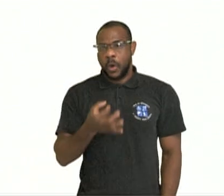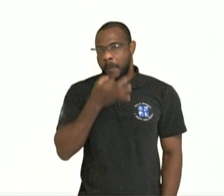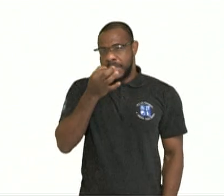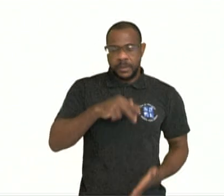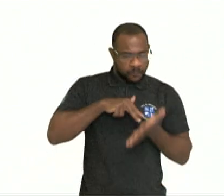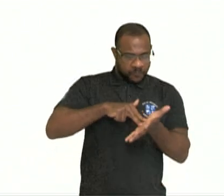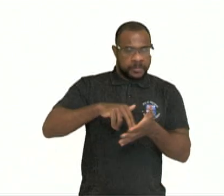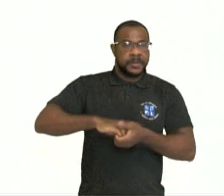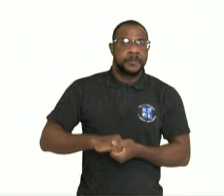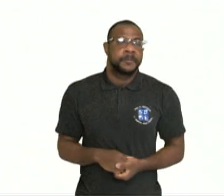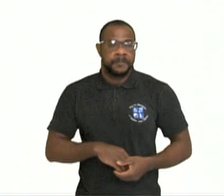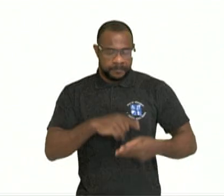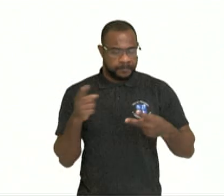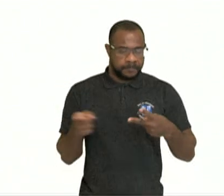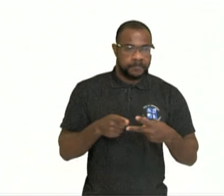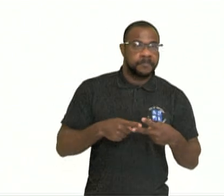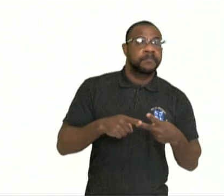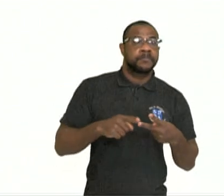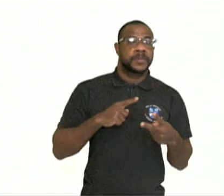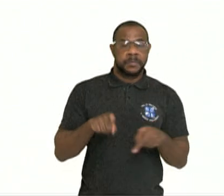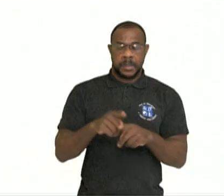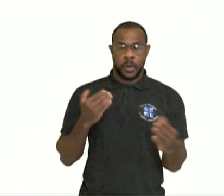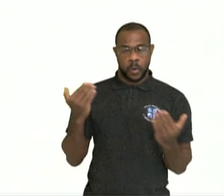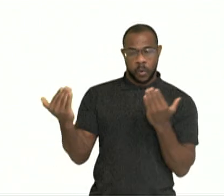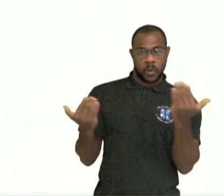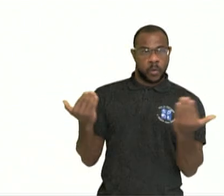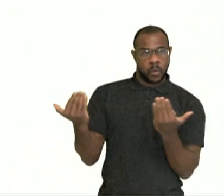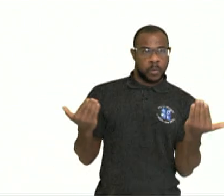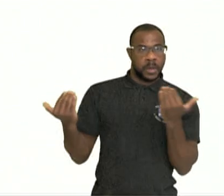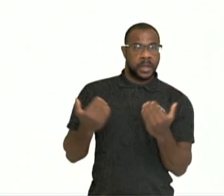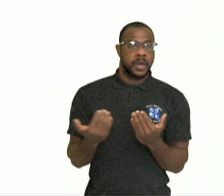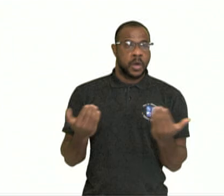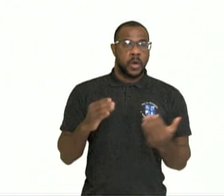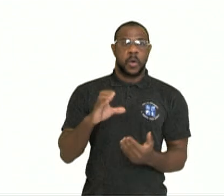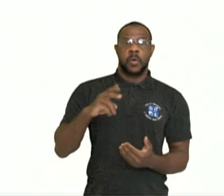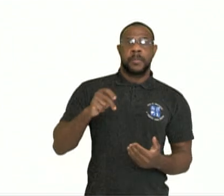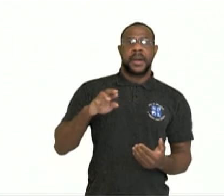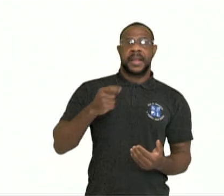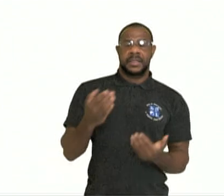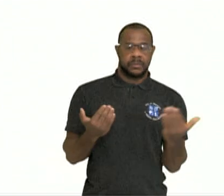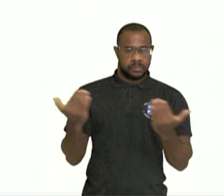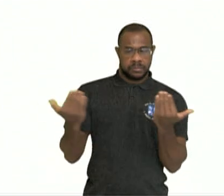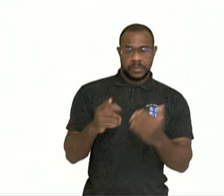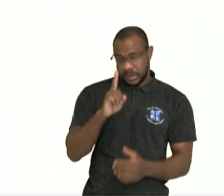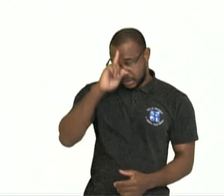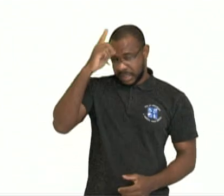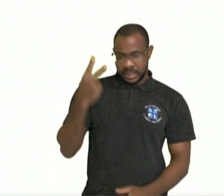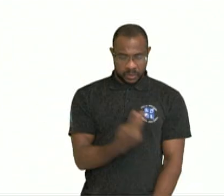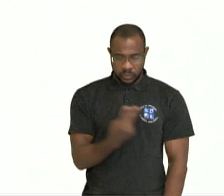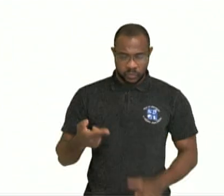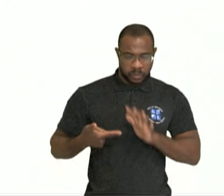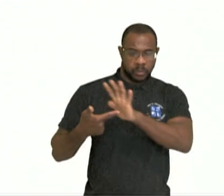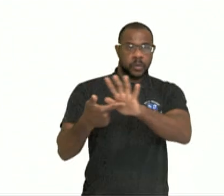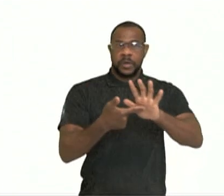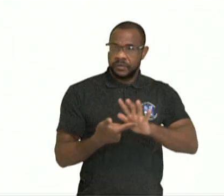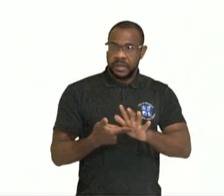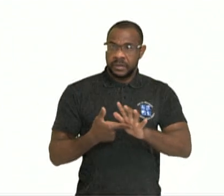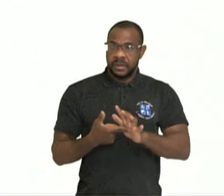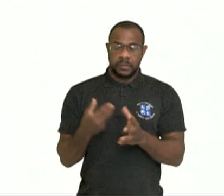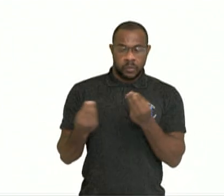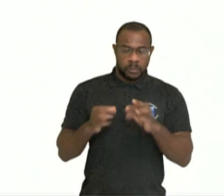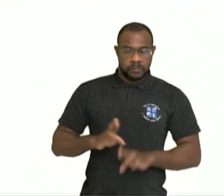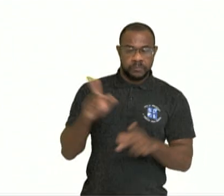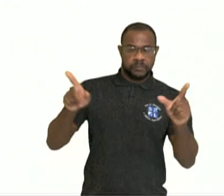Outro tipo de argumentação é a comparação. Duas ideias são apresentadas e ressaltam-se as semelhanças e ou diferenças